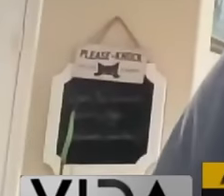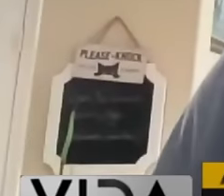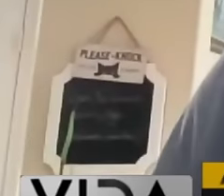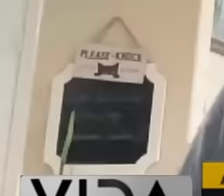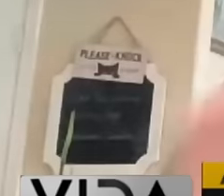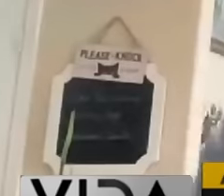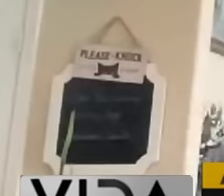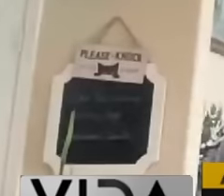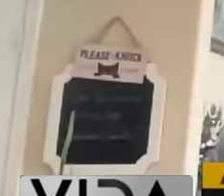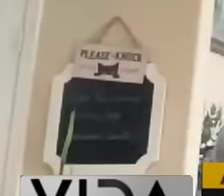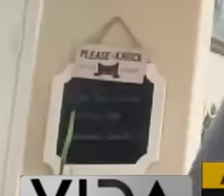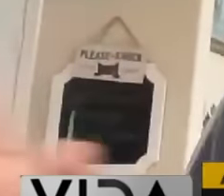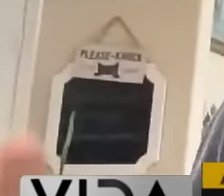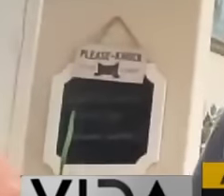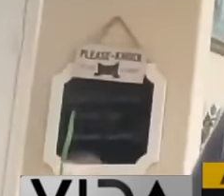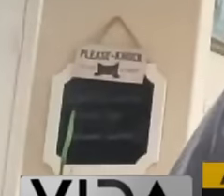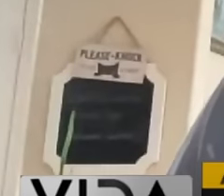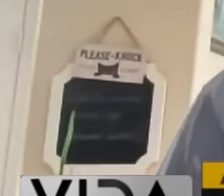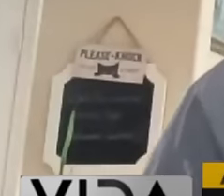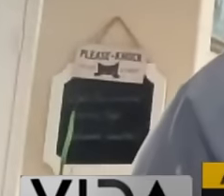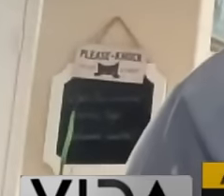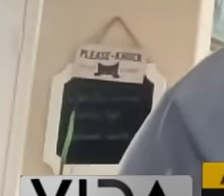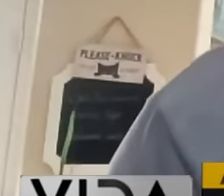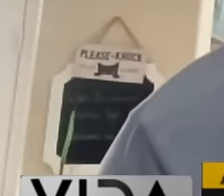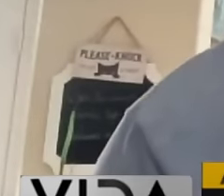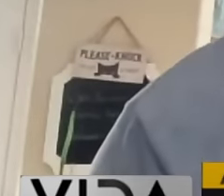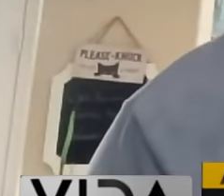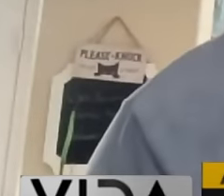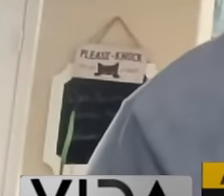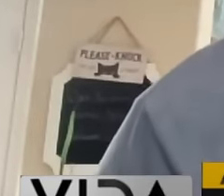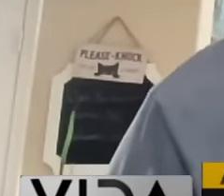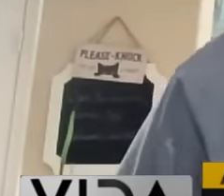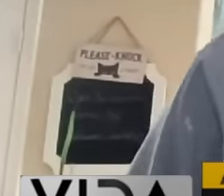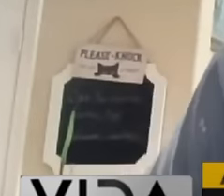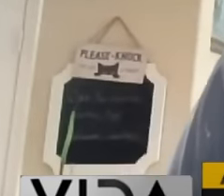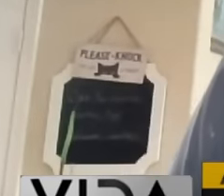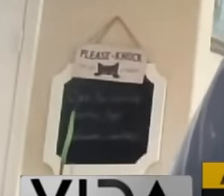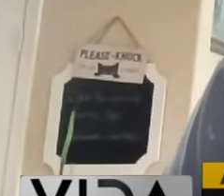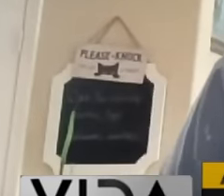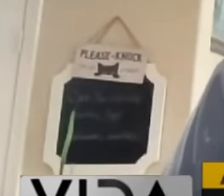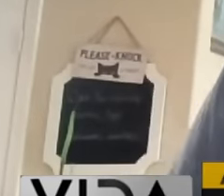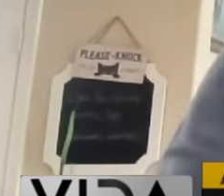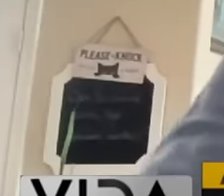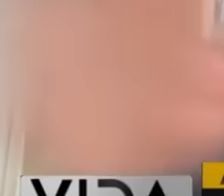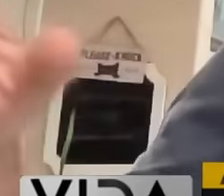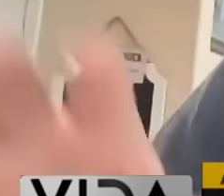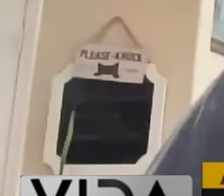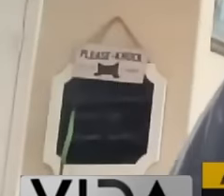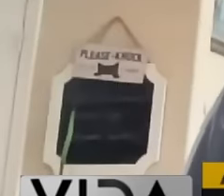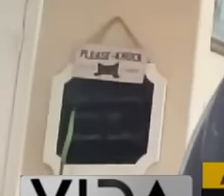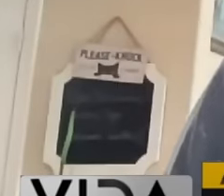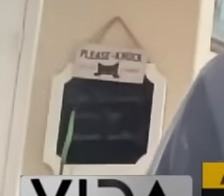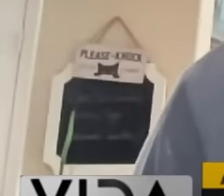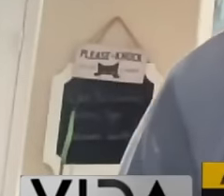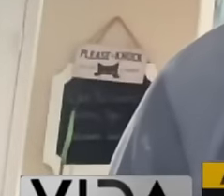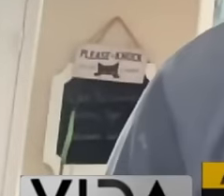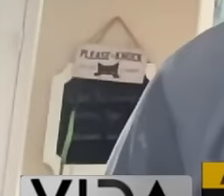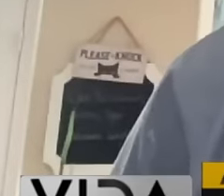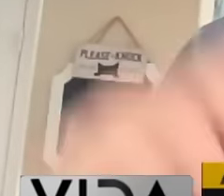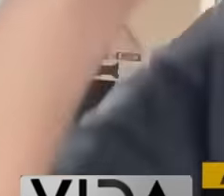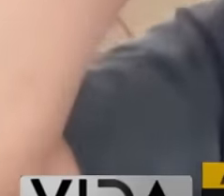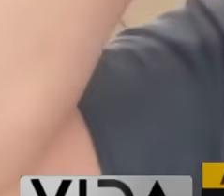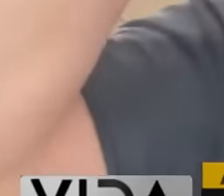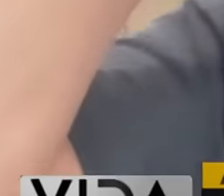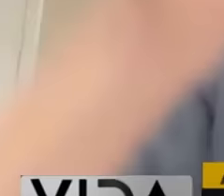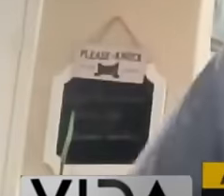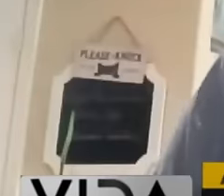100%. Não tenho a menor dúvida que eu acredito mais no que o jornalista falou do que essa Polícia Federal, 100%. Aí outra coisa,